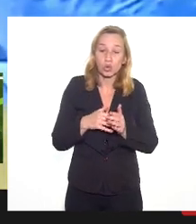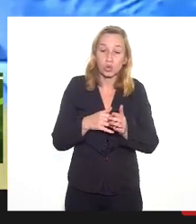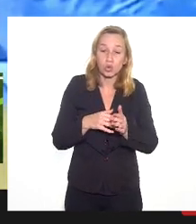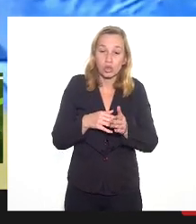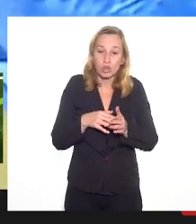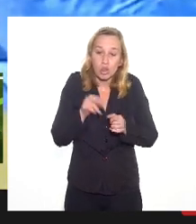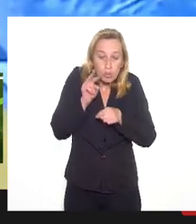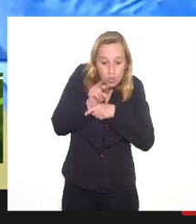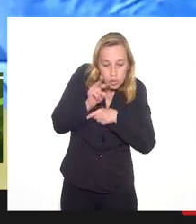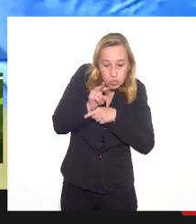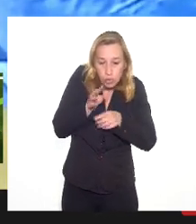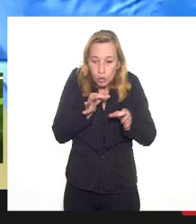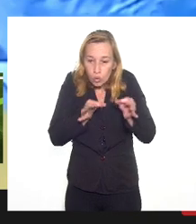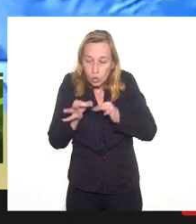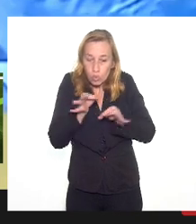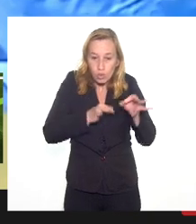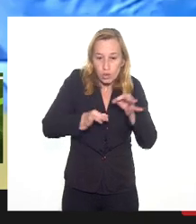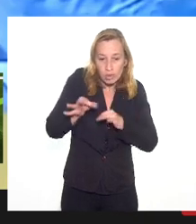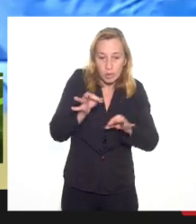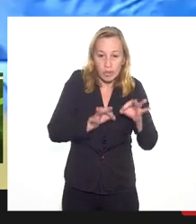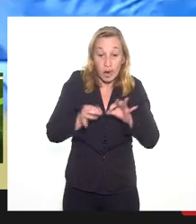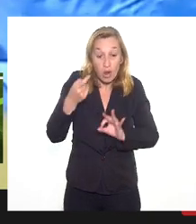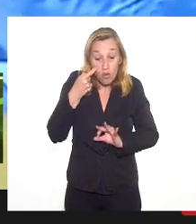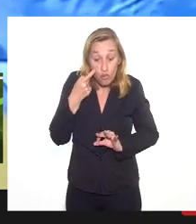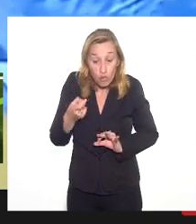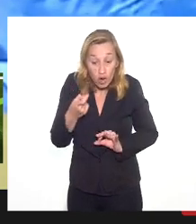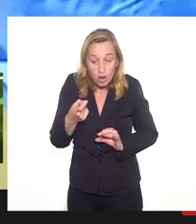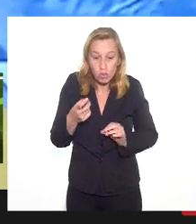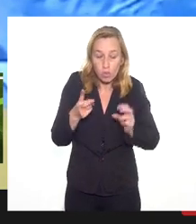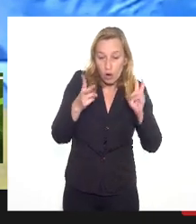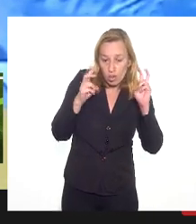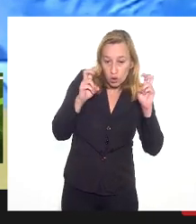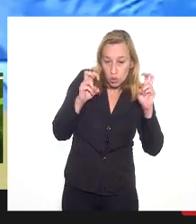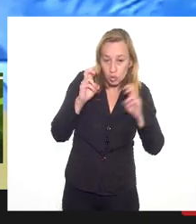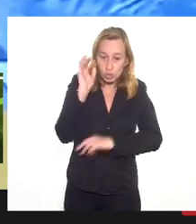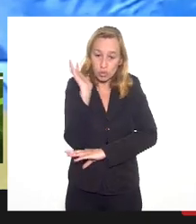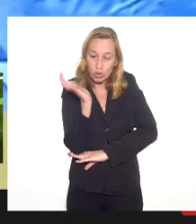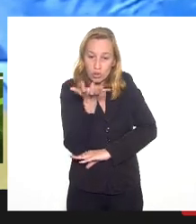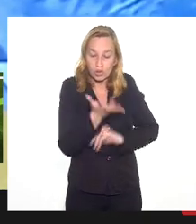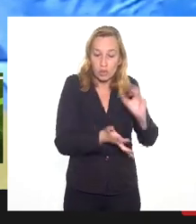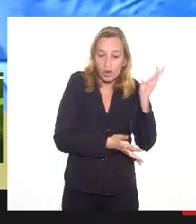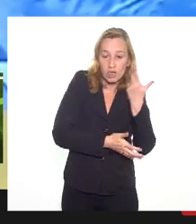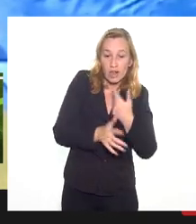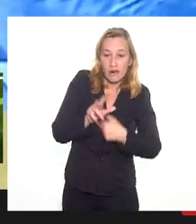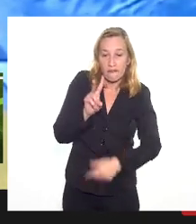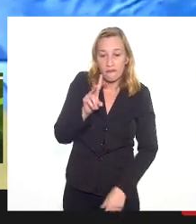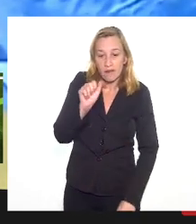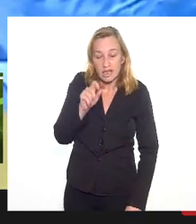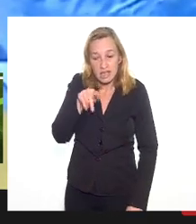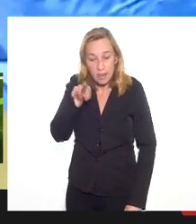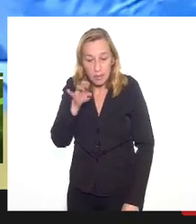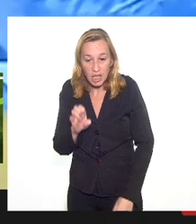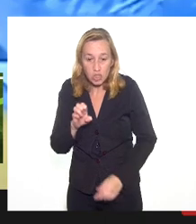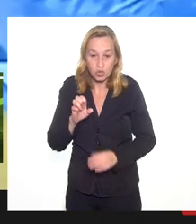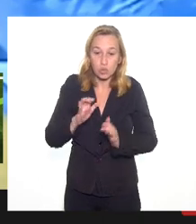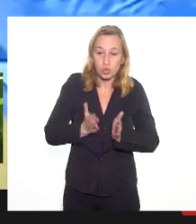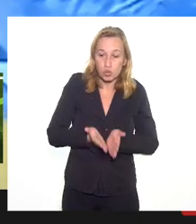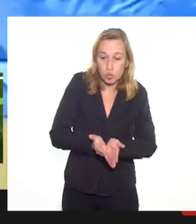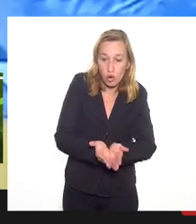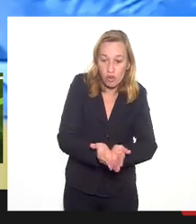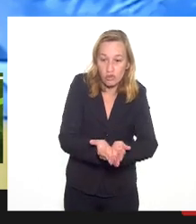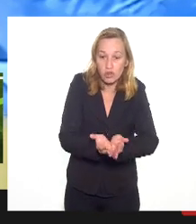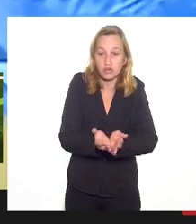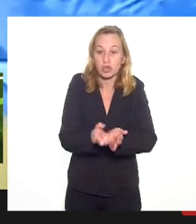uma diligência na Baía de Guanabara, verificando questão estética, questão de vazamento, levantamento de navios,